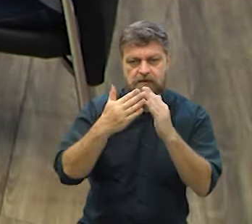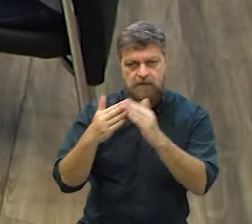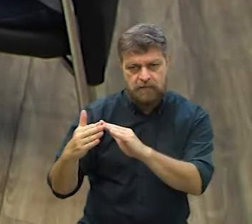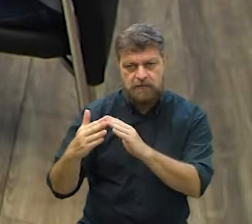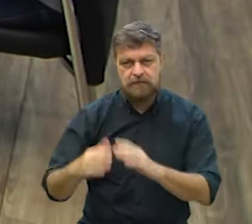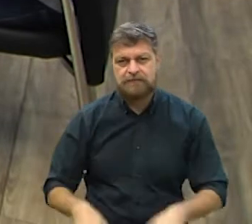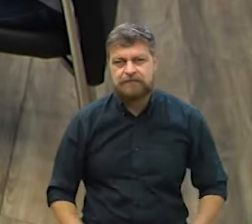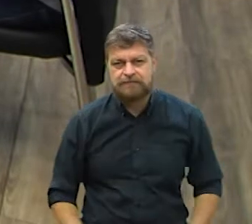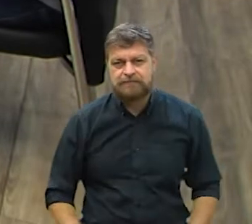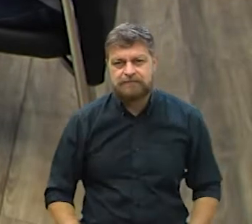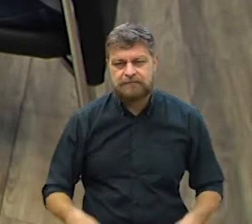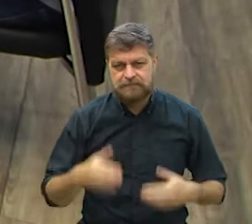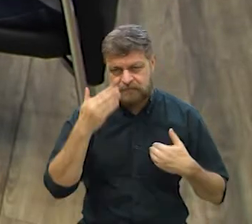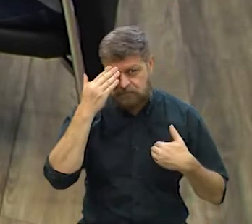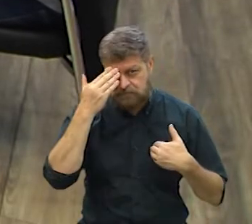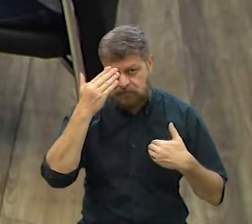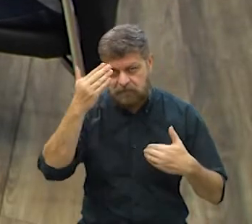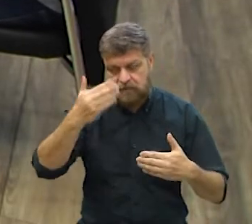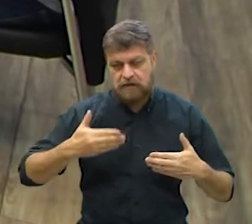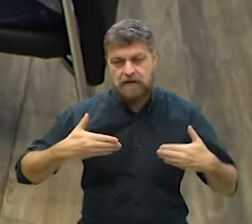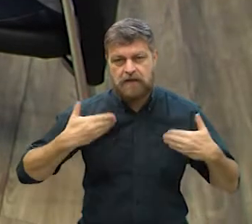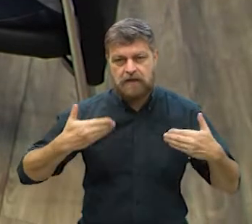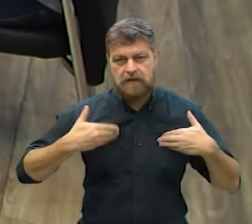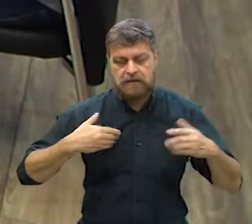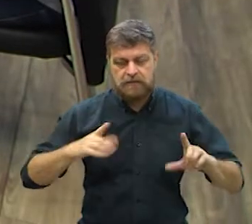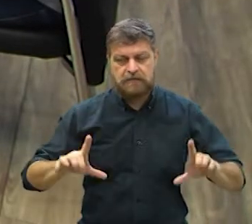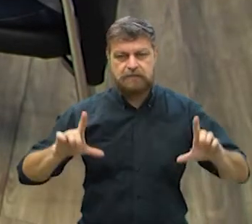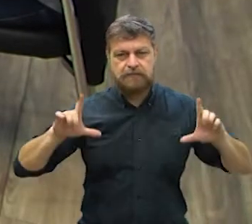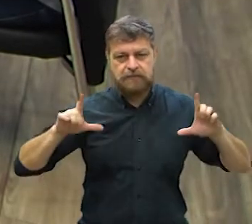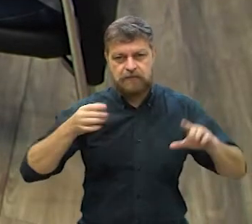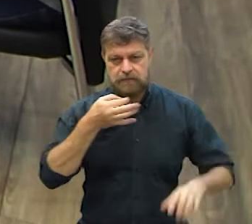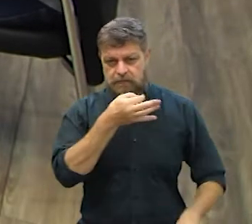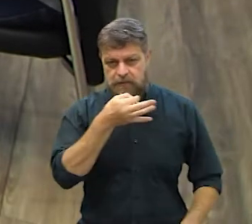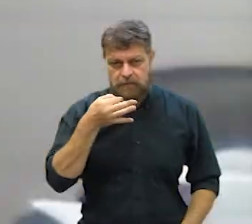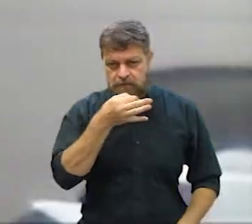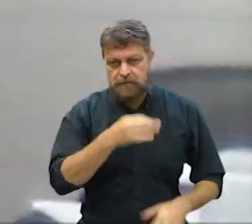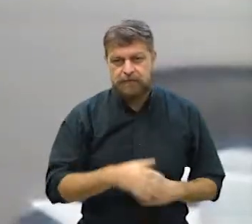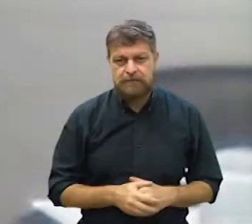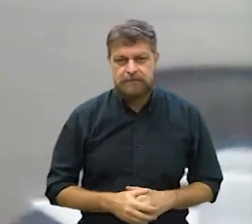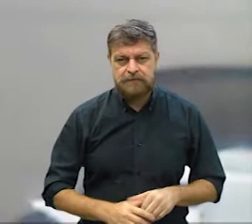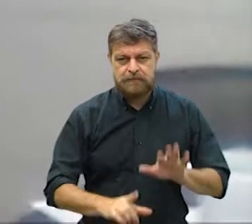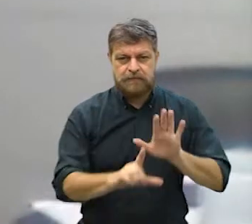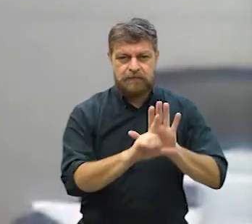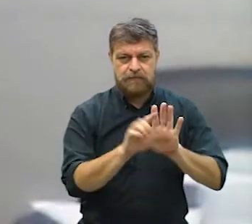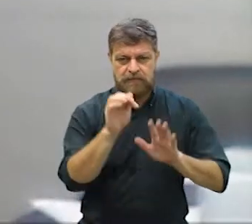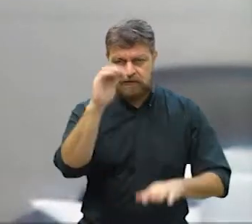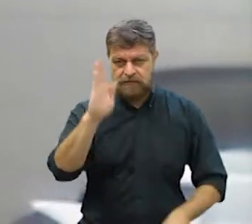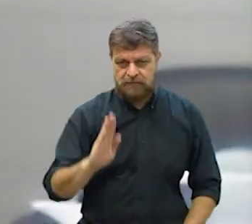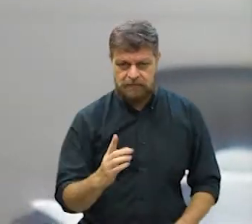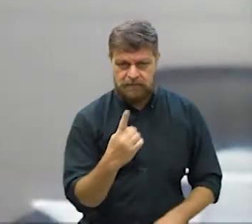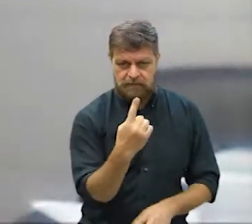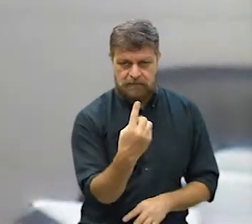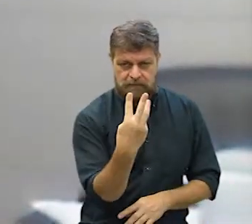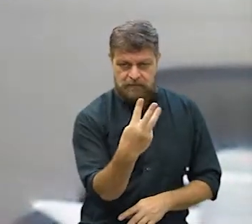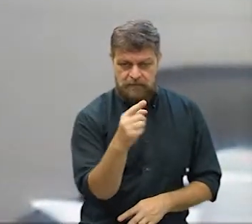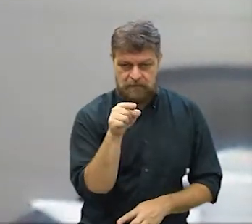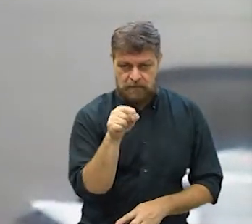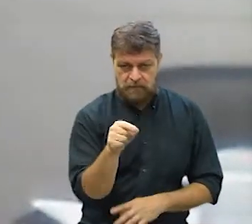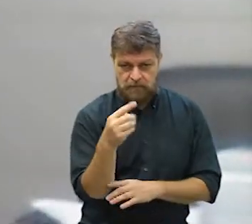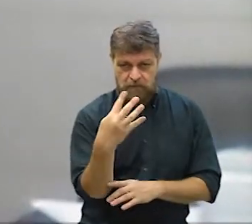ao Questão de Ordem. Muito obrigado. Uma honra, uma alegria participar desse evento. A Lei Federal